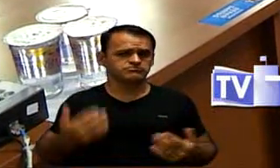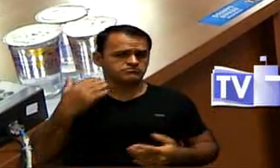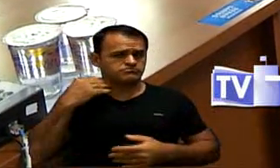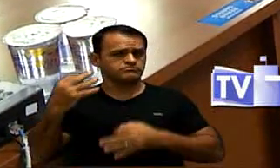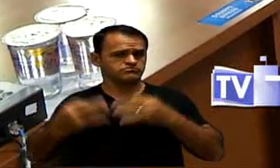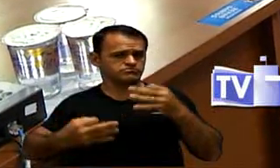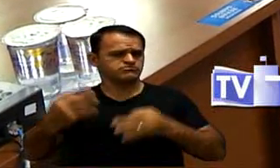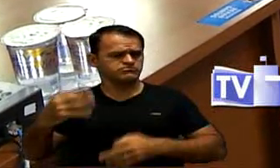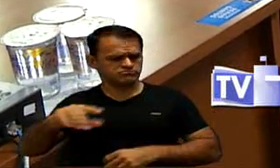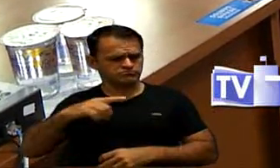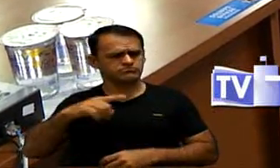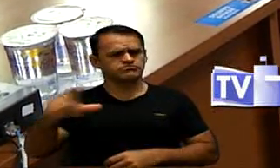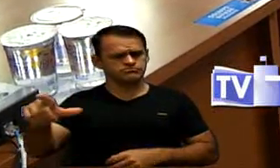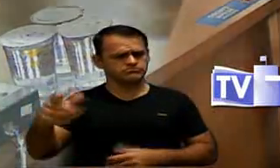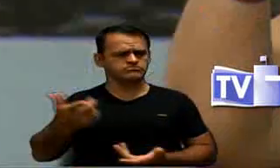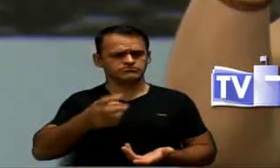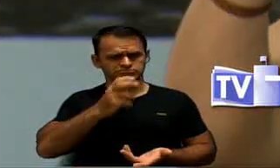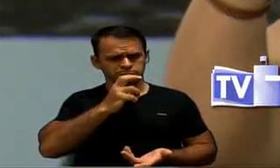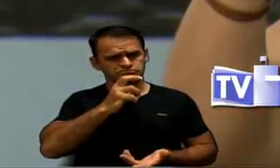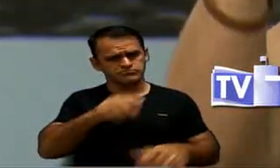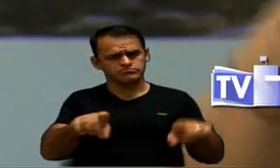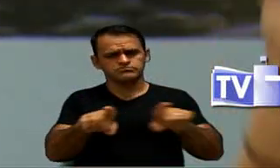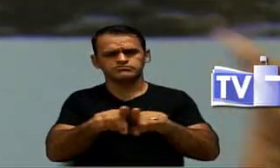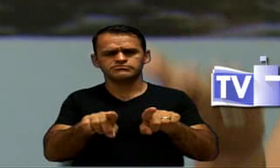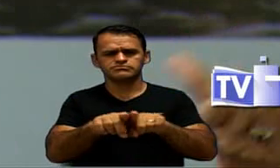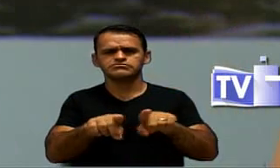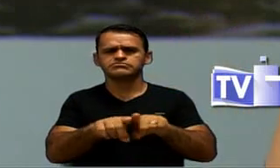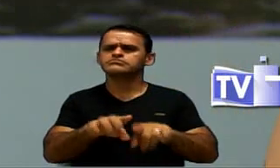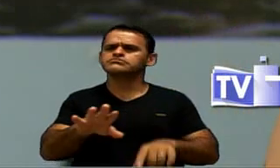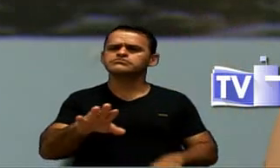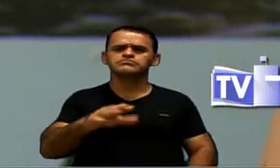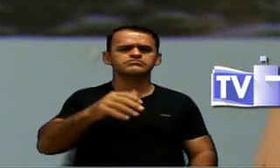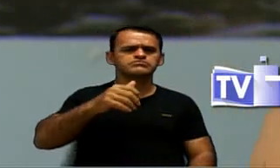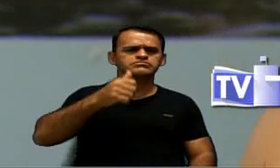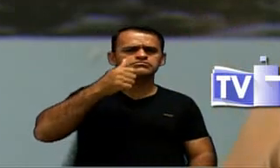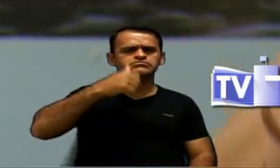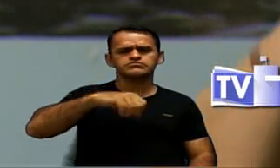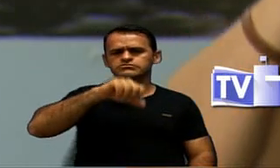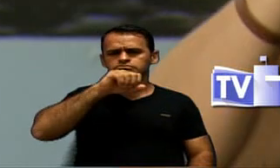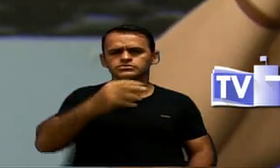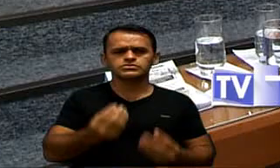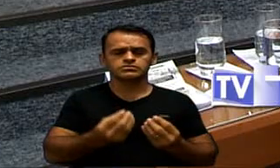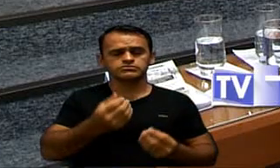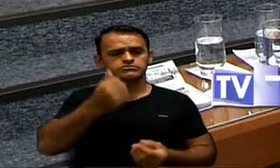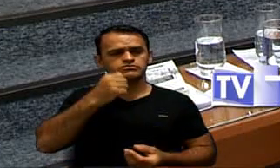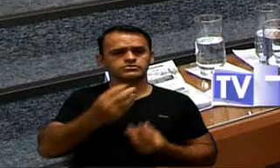juizado tem. O Sorocaba está bem. Mas será que a mulher vítima de violência está bem?